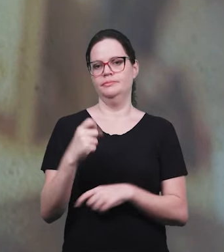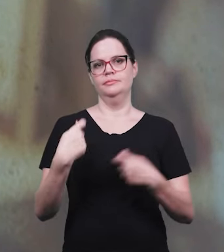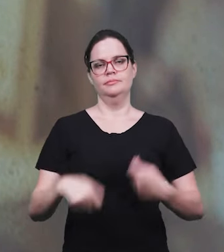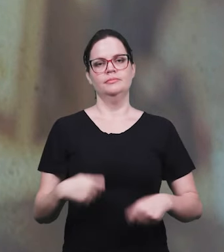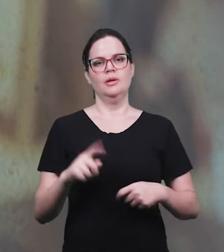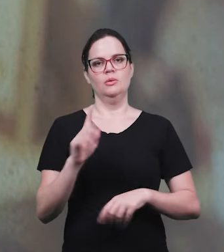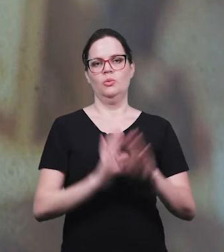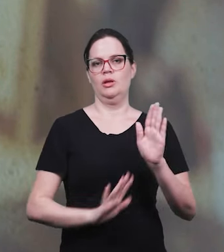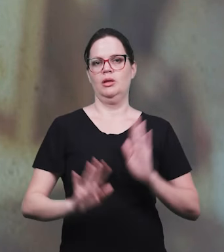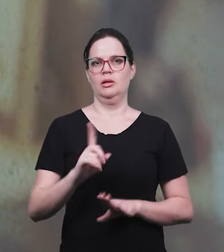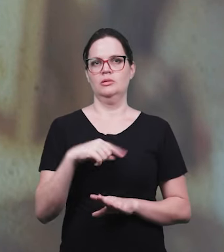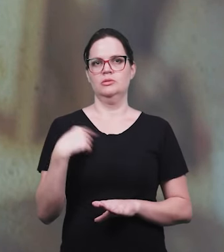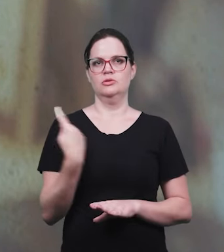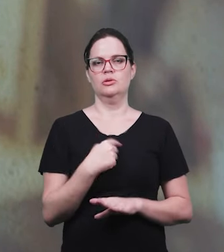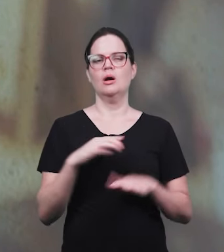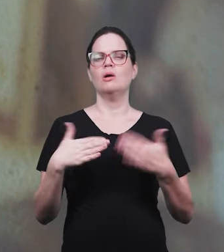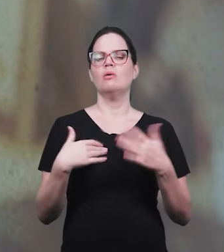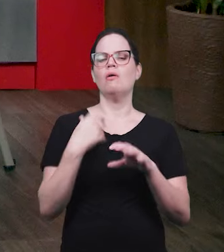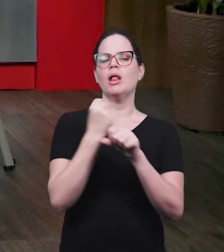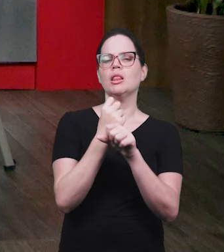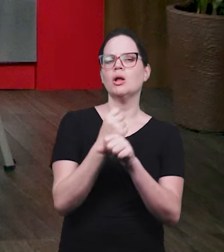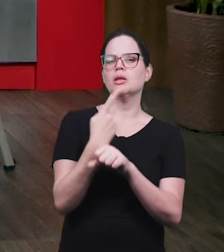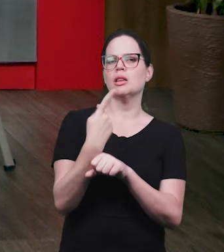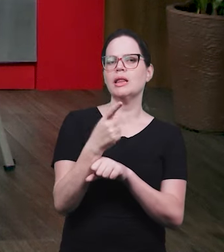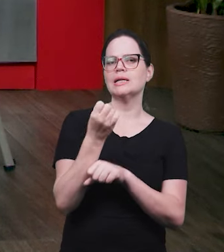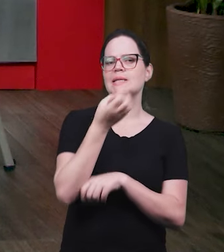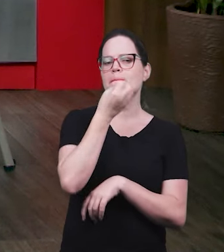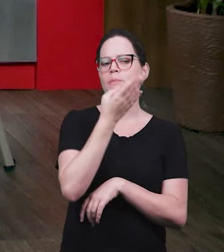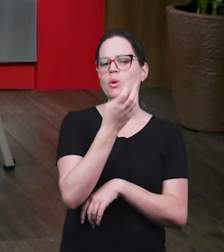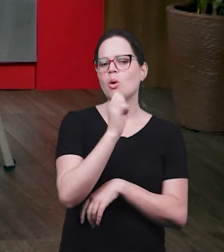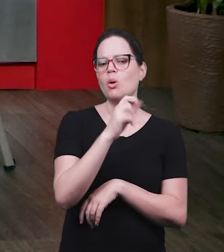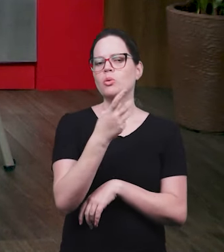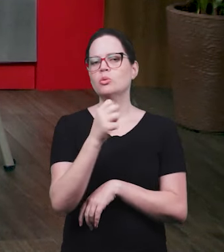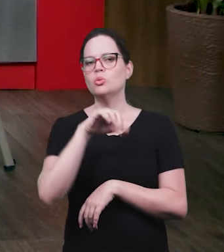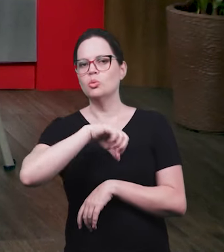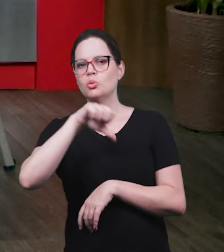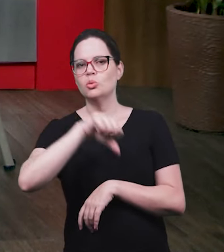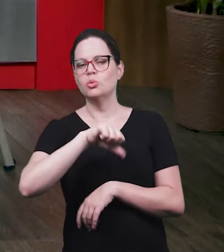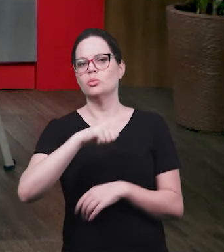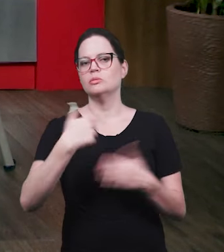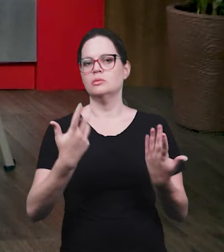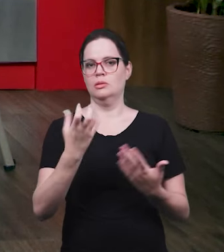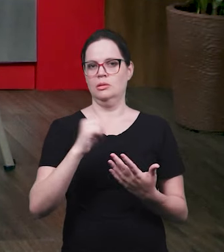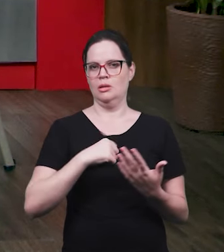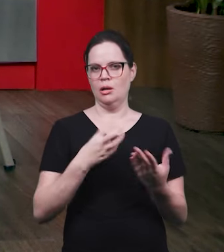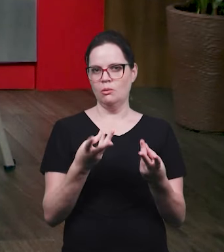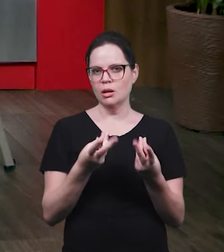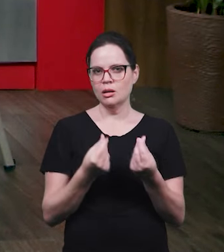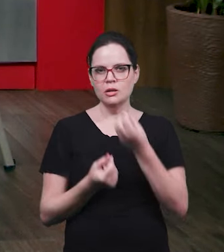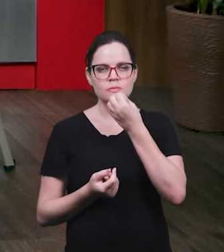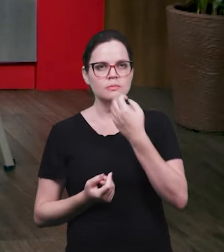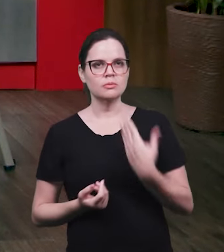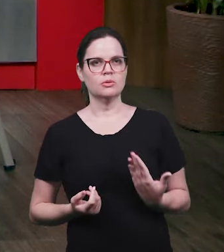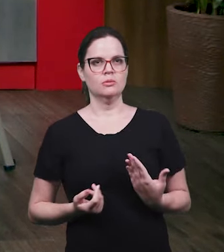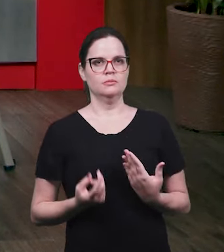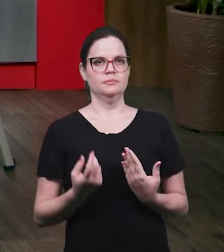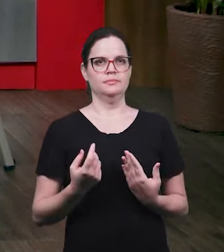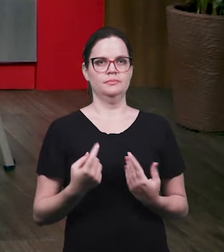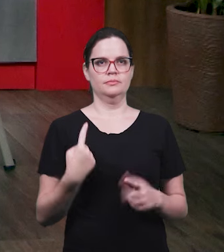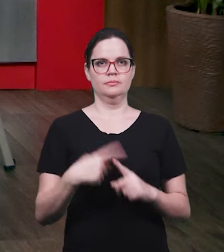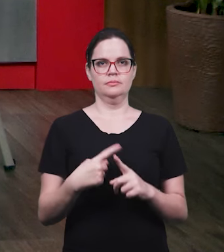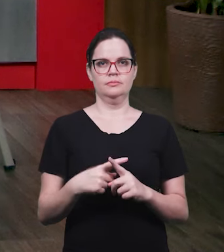cuidado. Que nota essa instituição tem? Se de fato ela traz uma atualização adequada, porque dependendo,